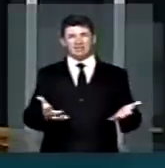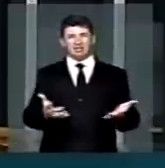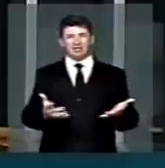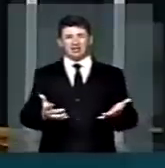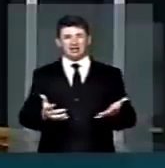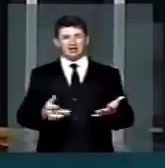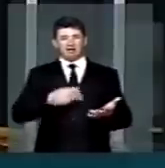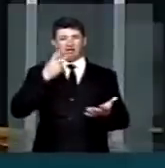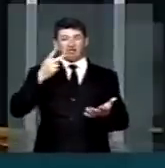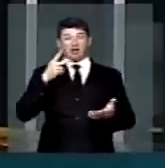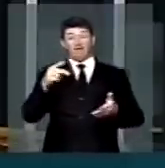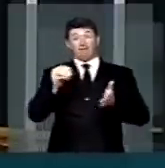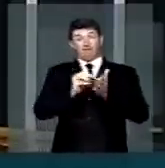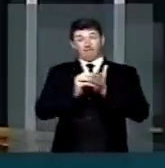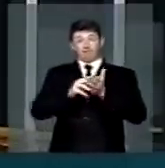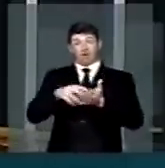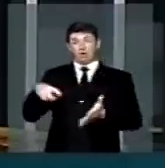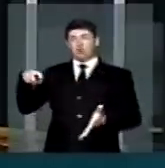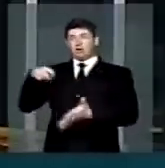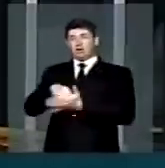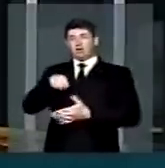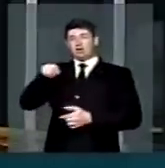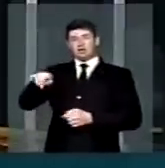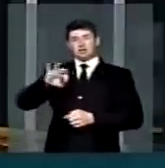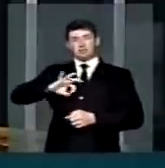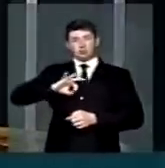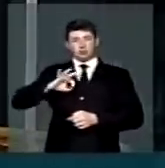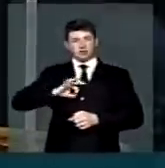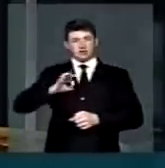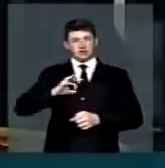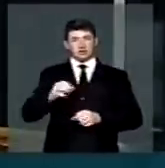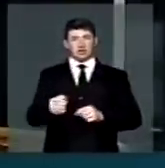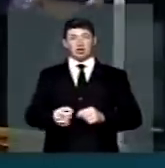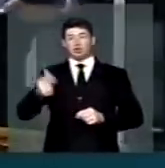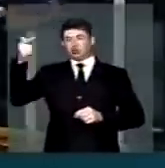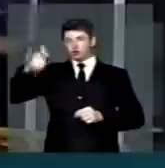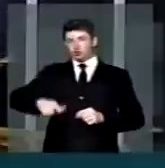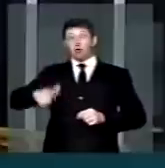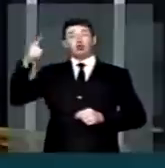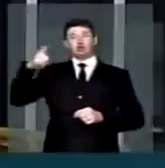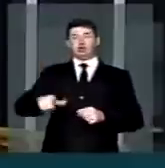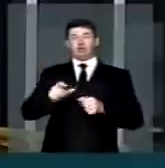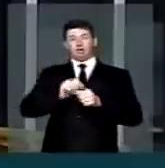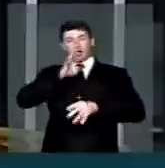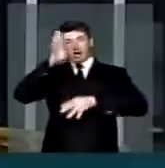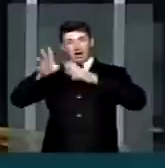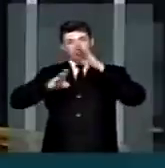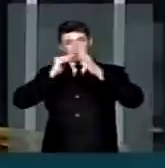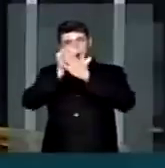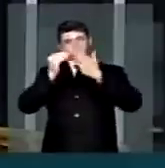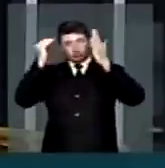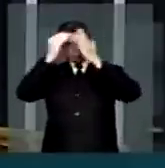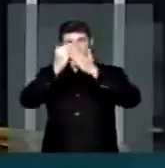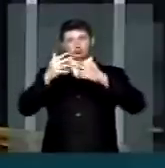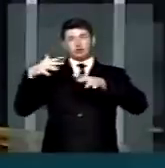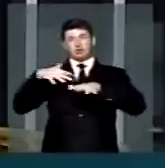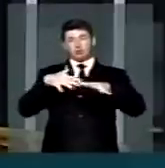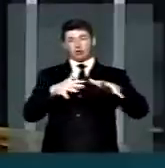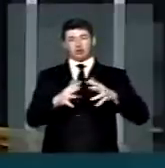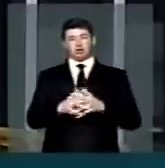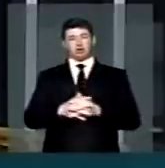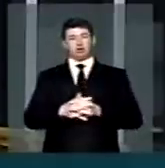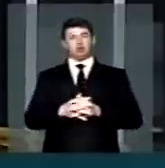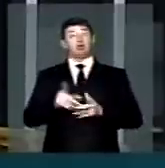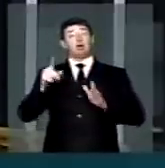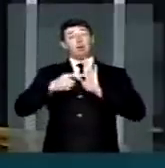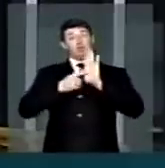que a falta de punição aos policiais que reiteradamente cometem abusos em protestos é